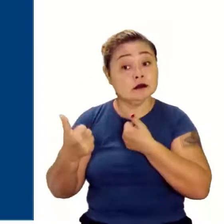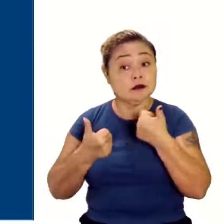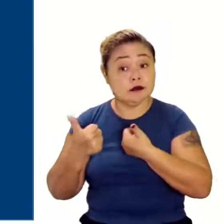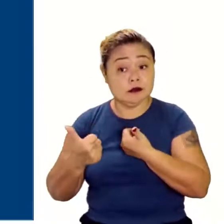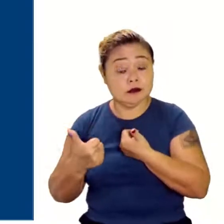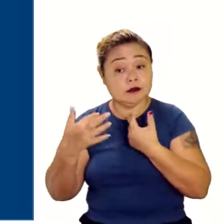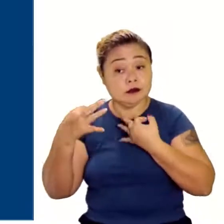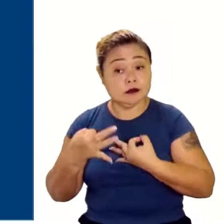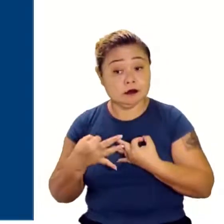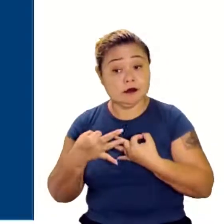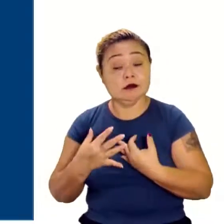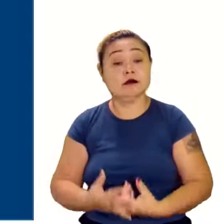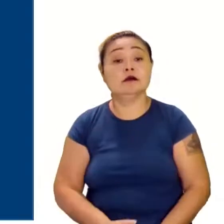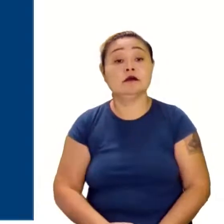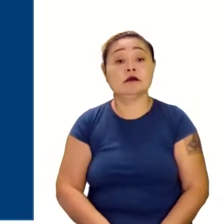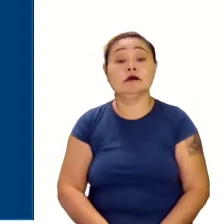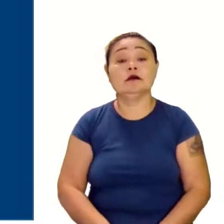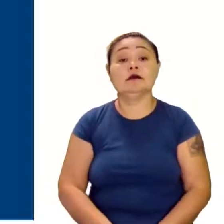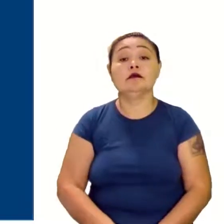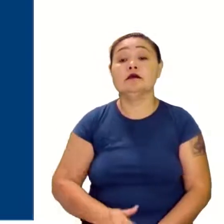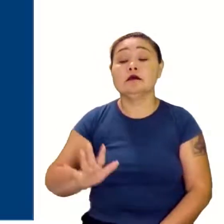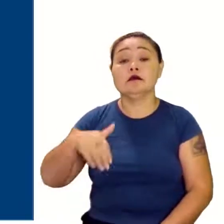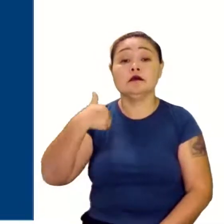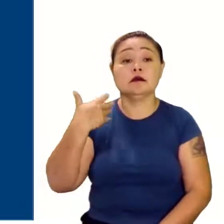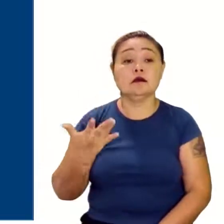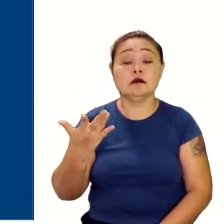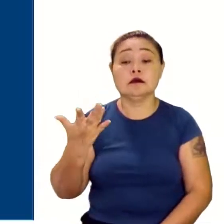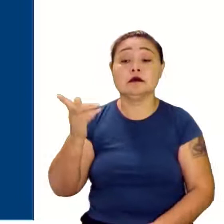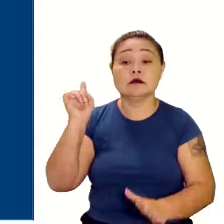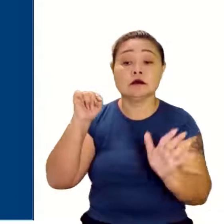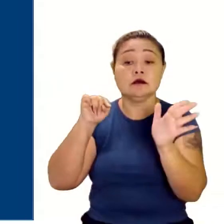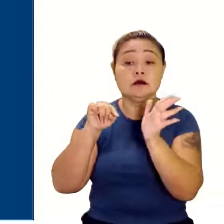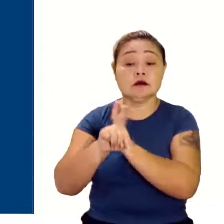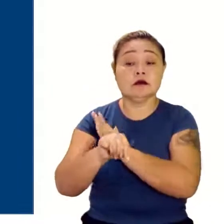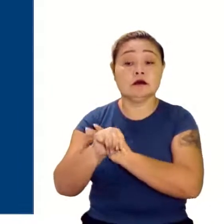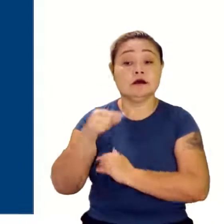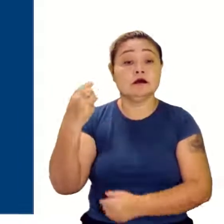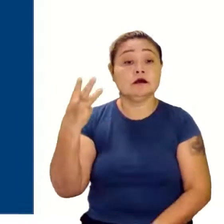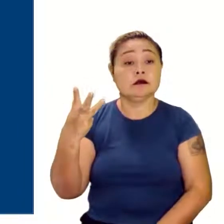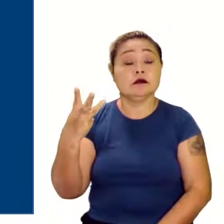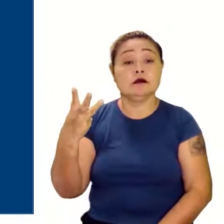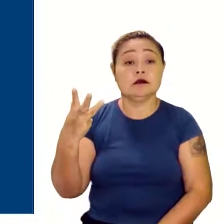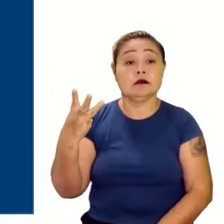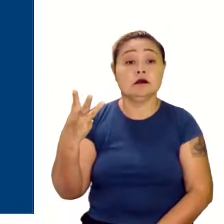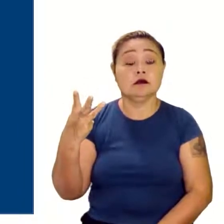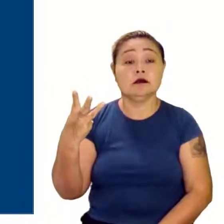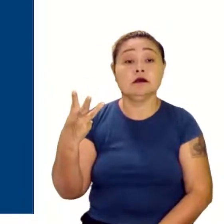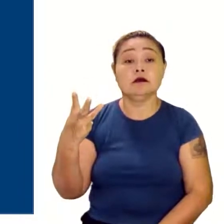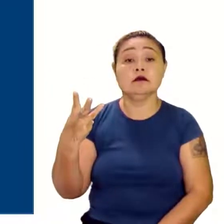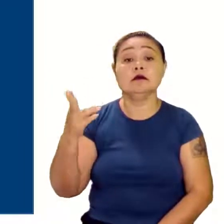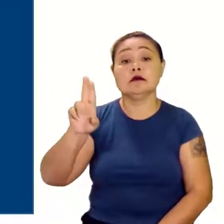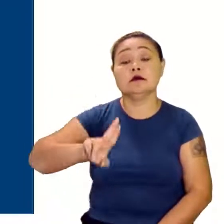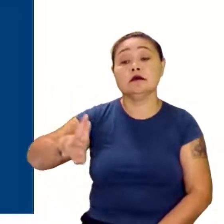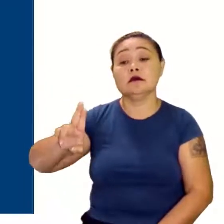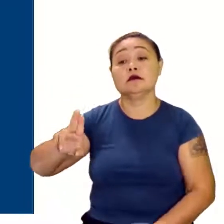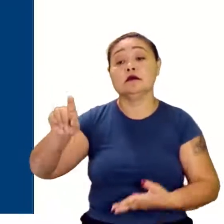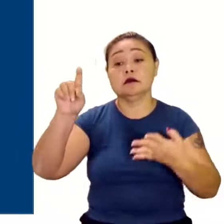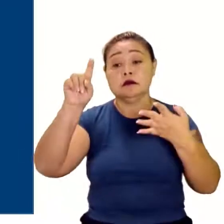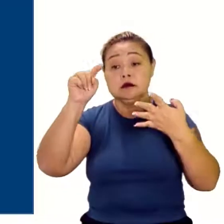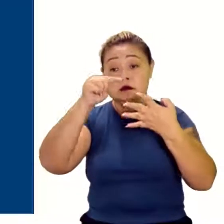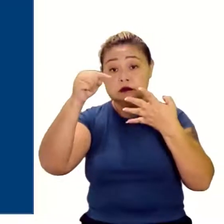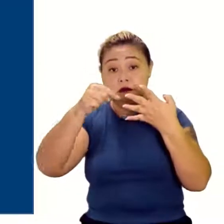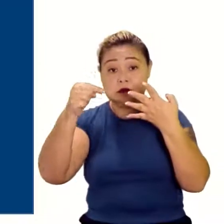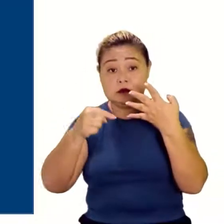Beleza. Certinho? Certinho. Vamos à pergunta de número 3. Aplicando